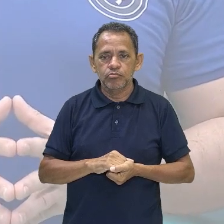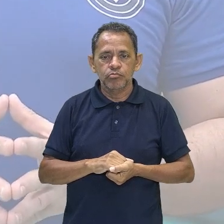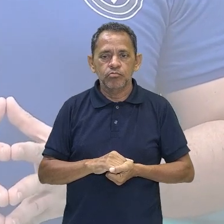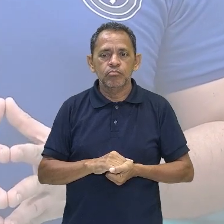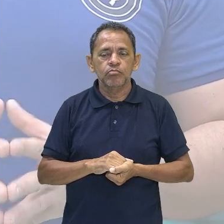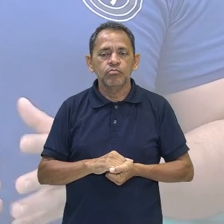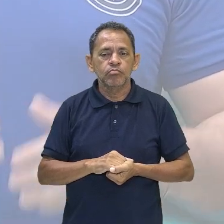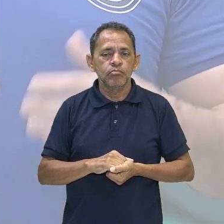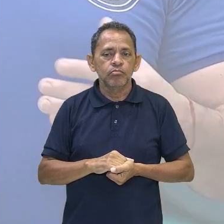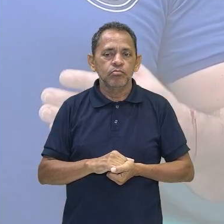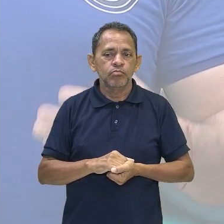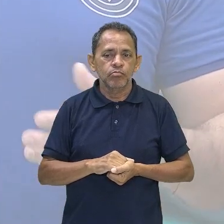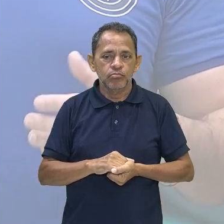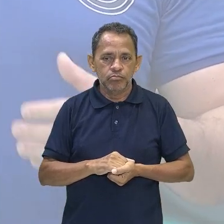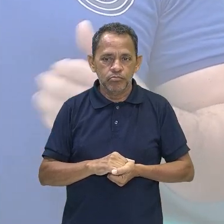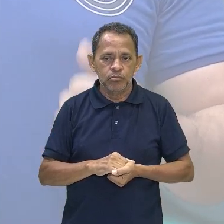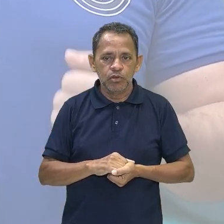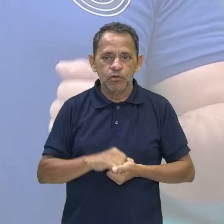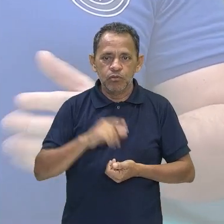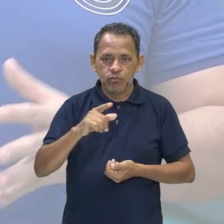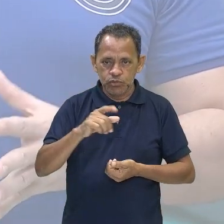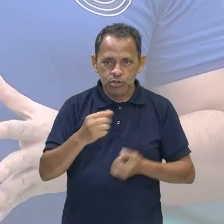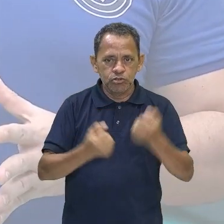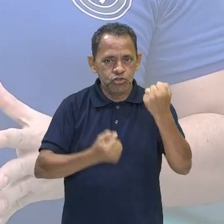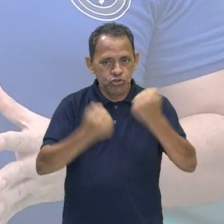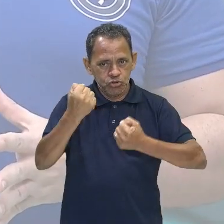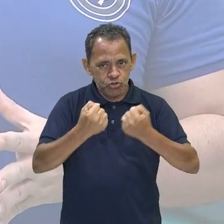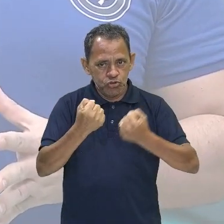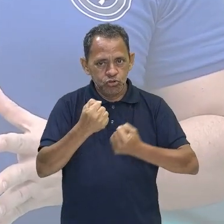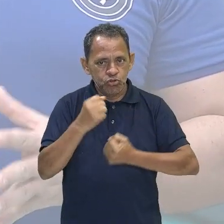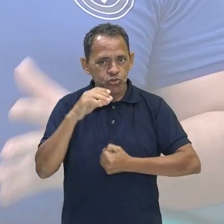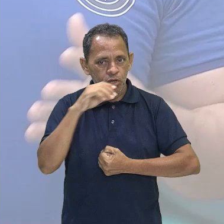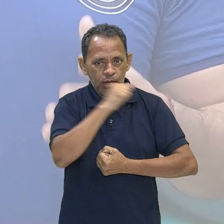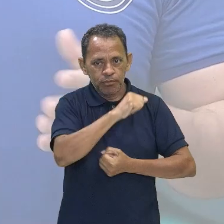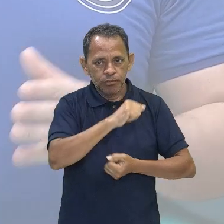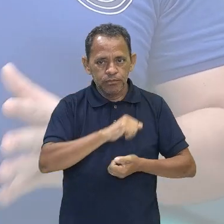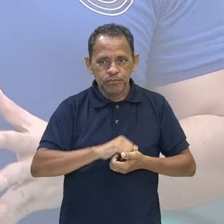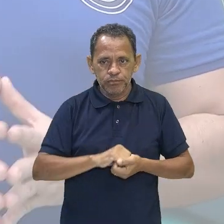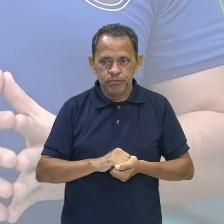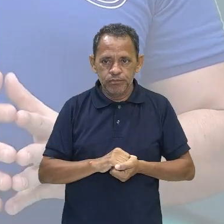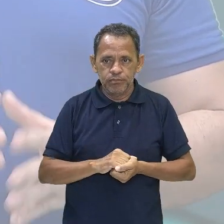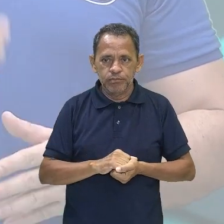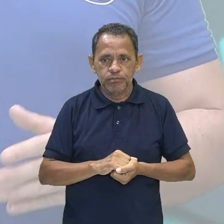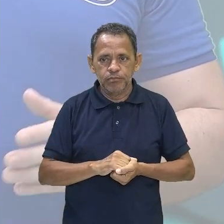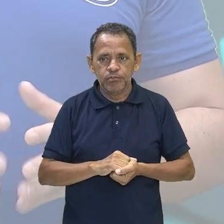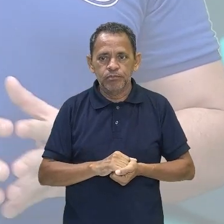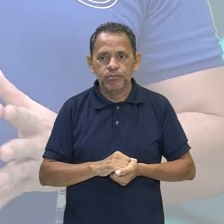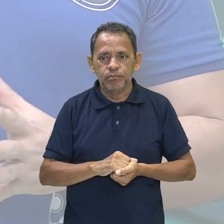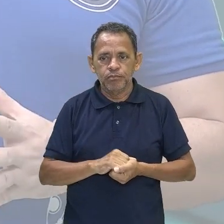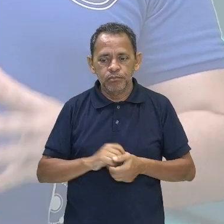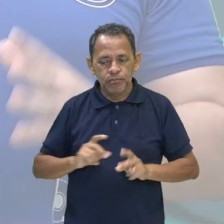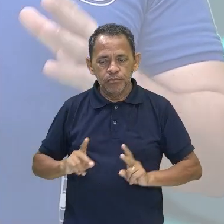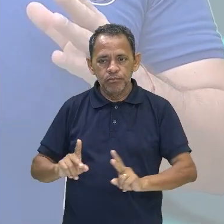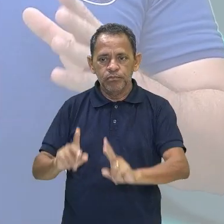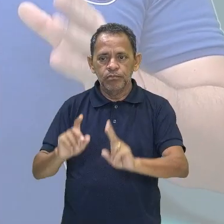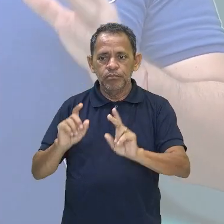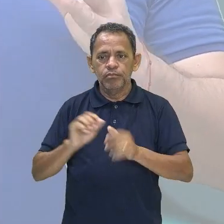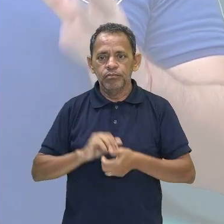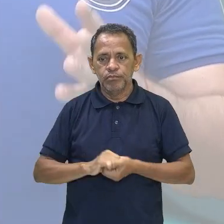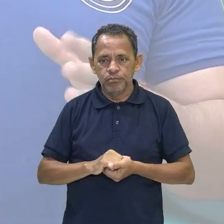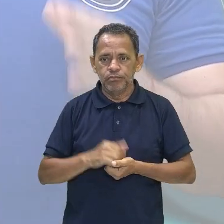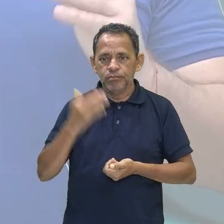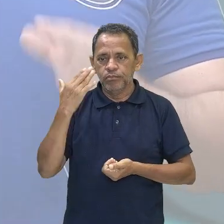driving fast? Você está dirigindo rápido? Vamos lá, continuando agora, vendo